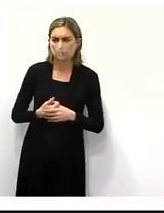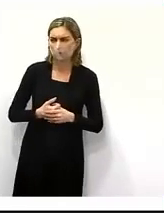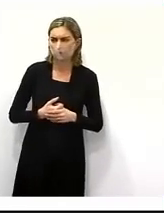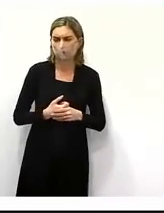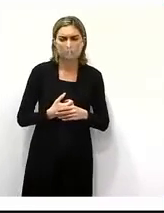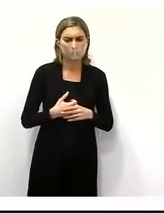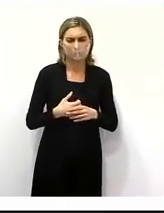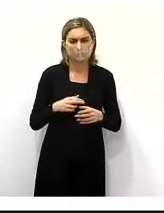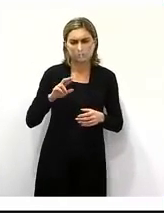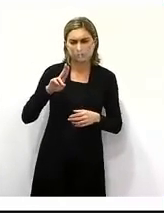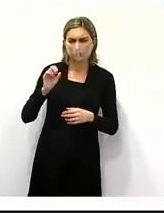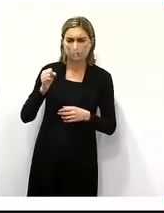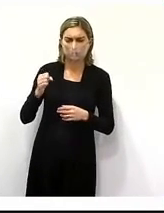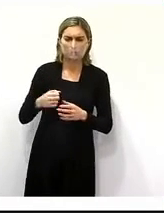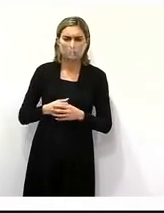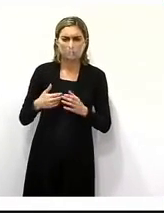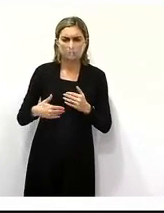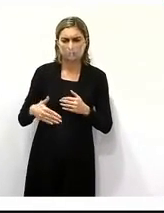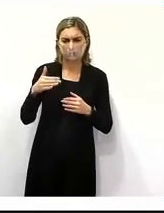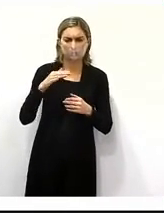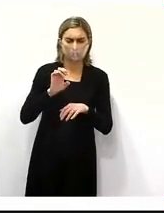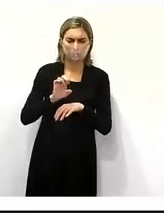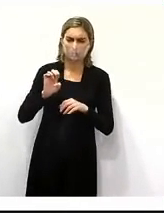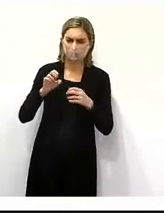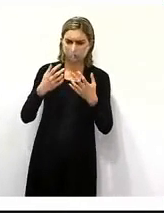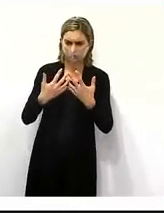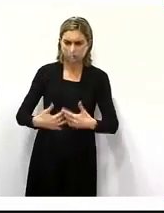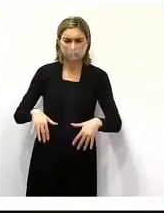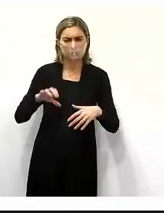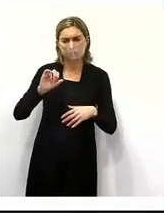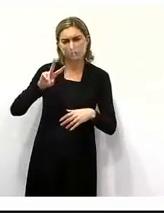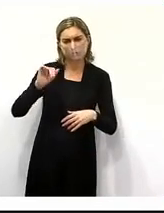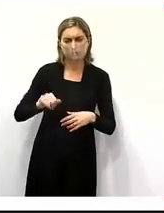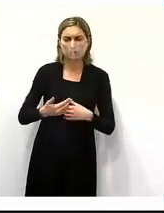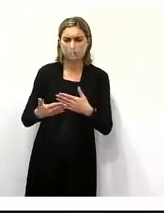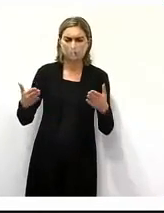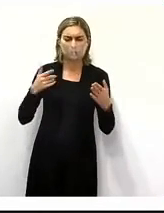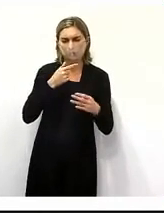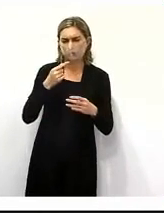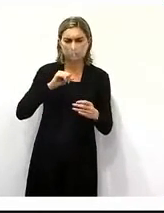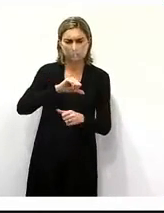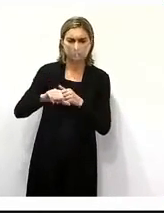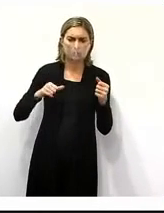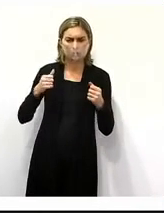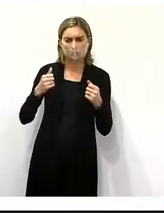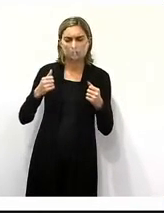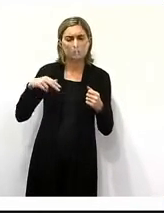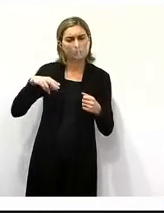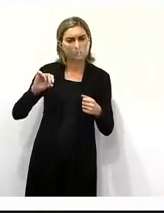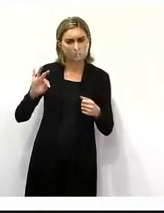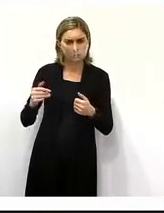acordo com Rousseau, a passagem do estado da natureza para o estado civil determina no homem uma mudança muito